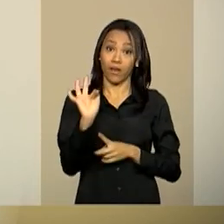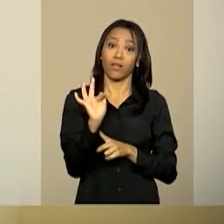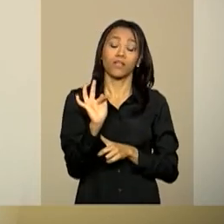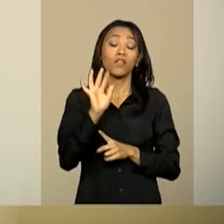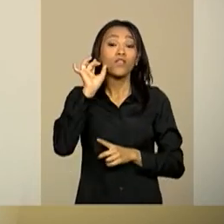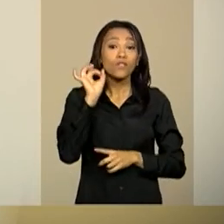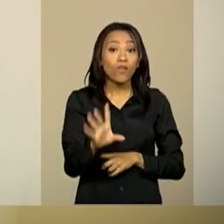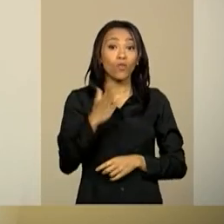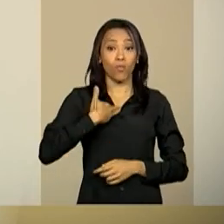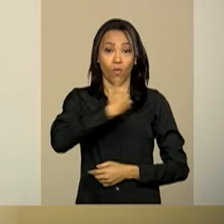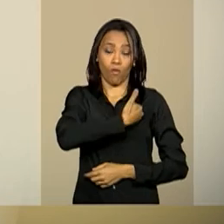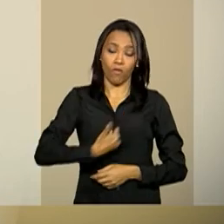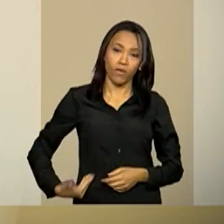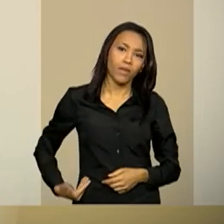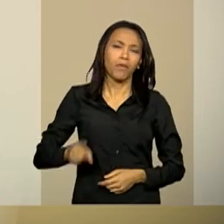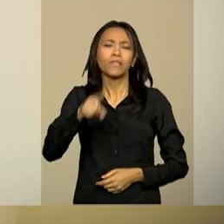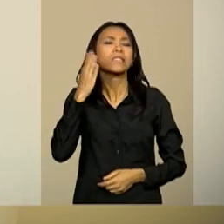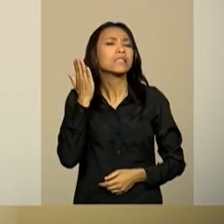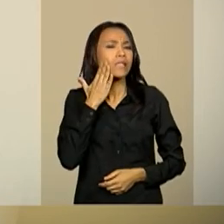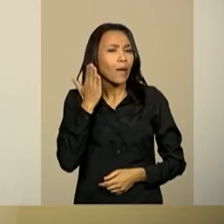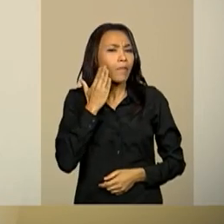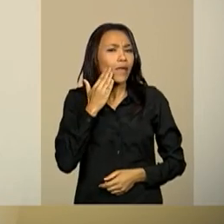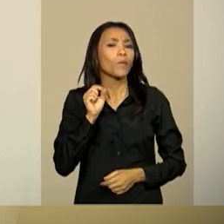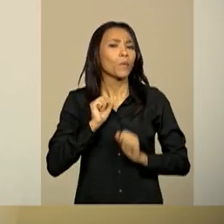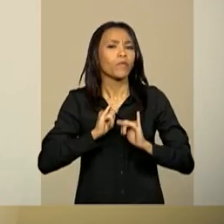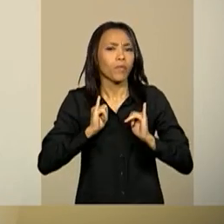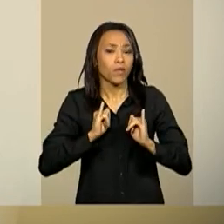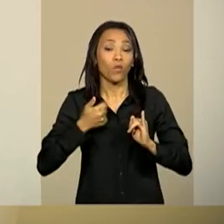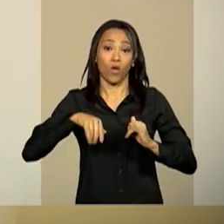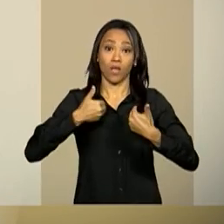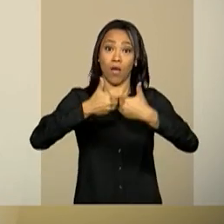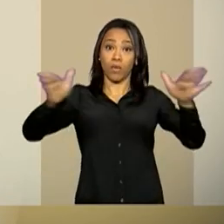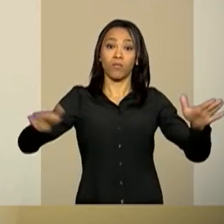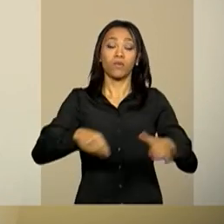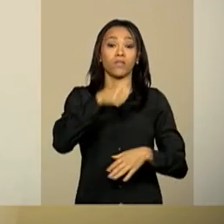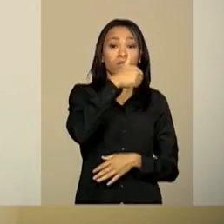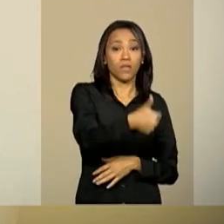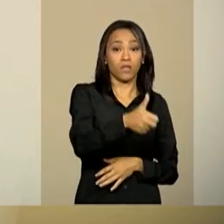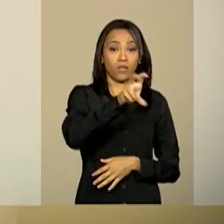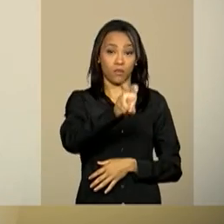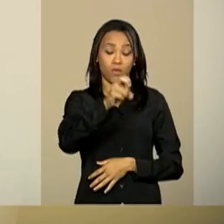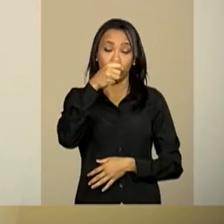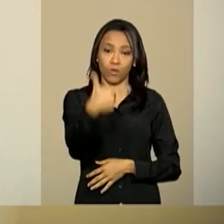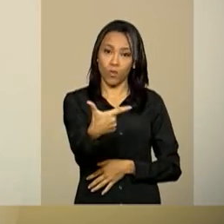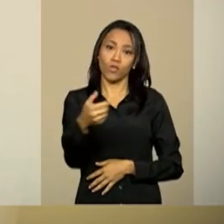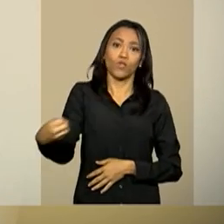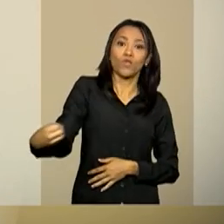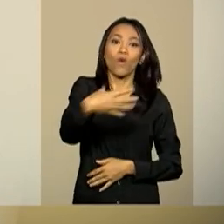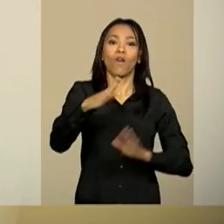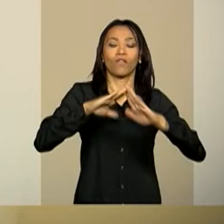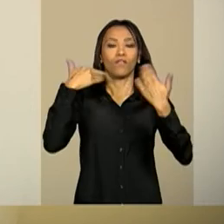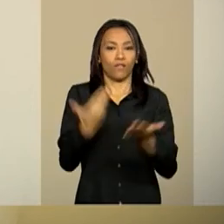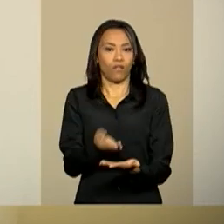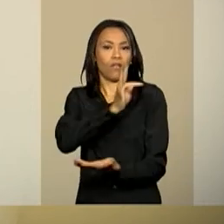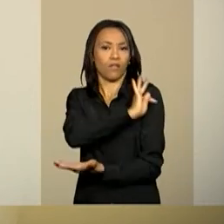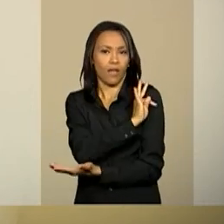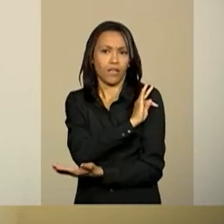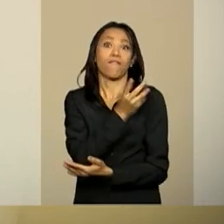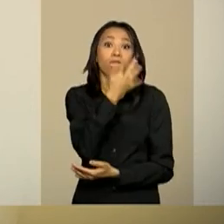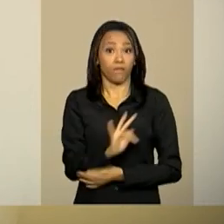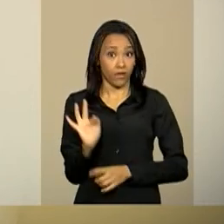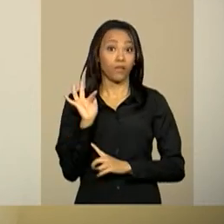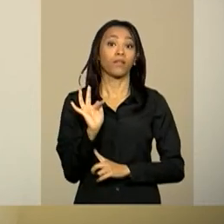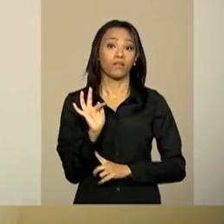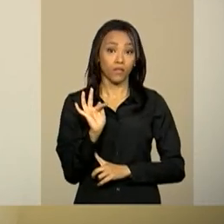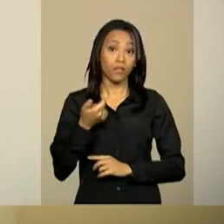somente no ver o governo para você ter uma ideia Luciano Nós abrimos 152 novas escolas técnicas Federais